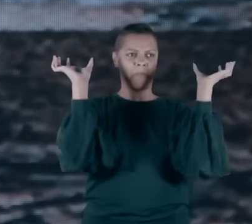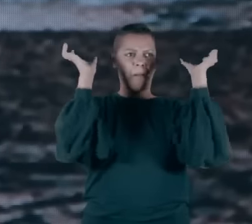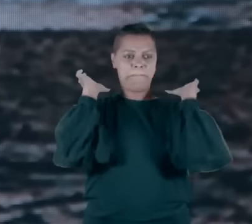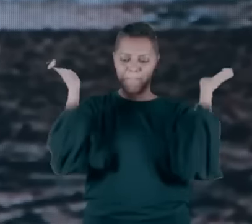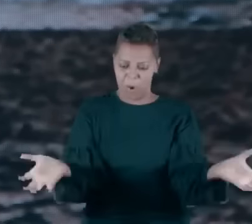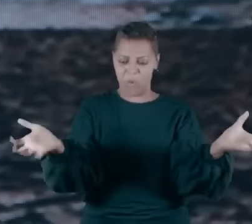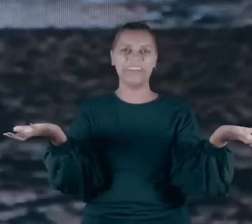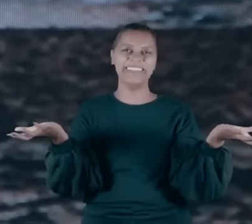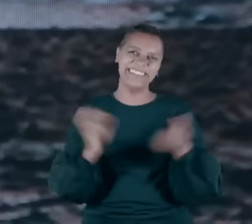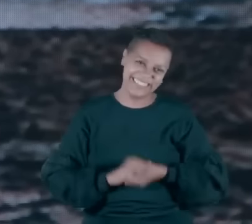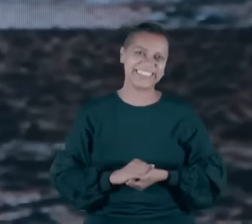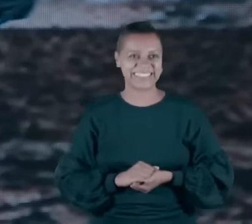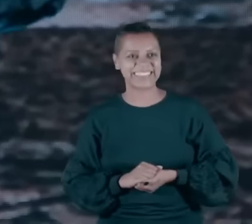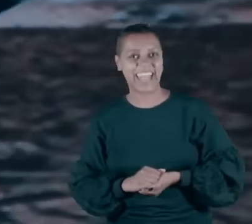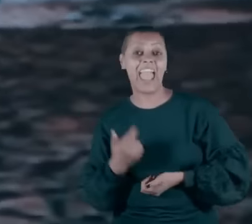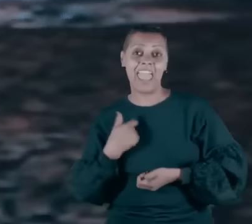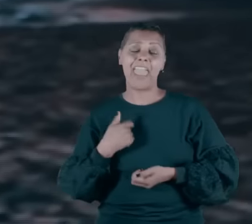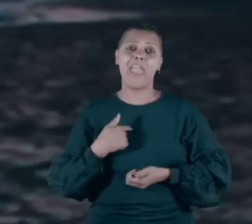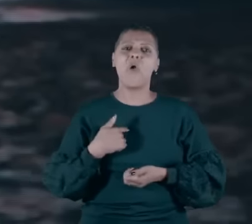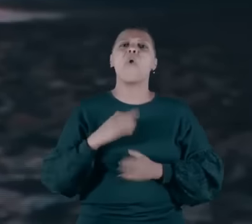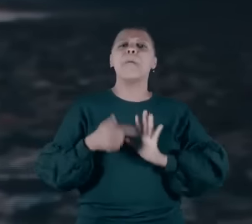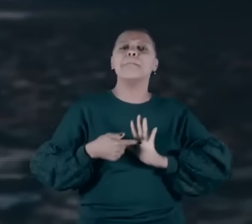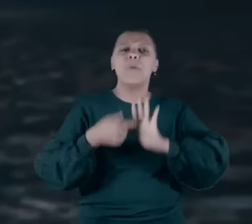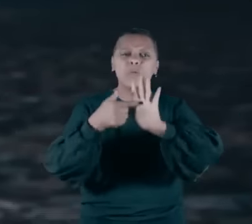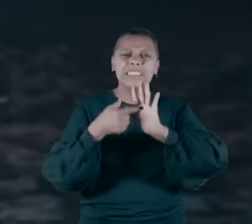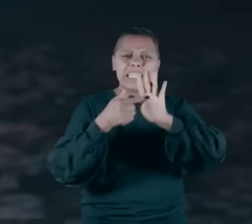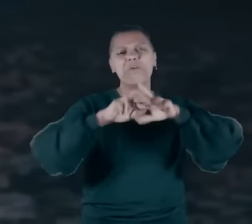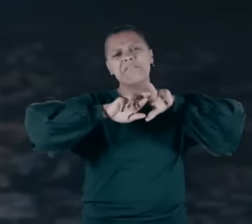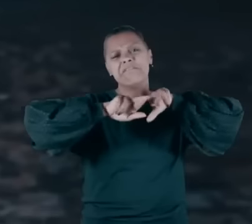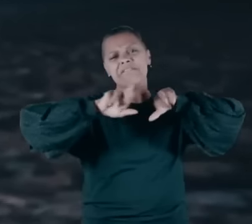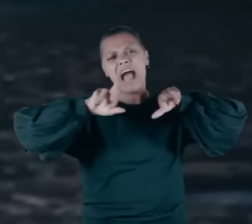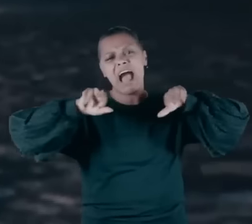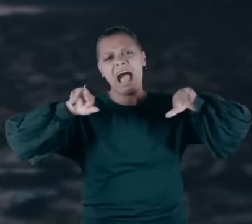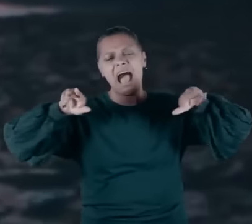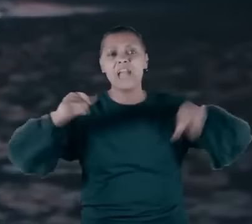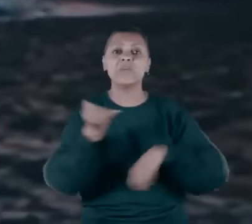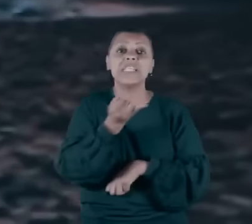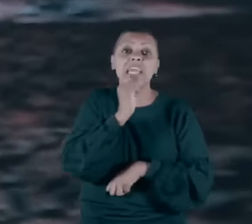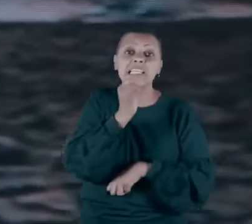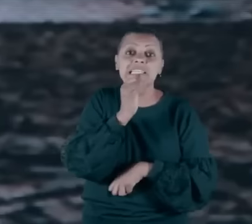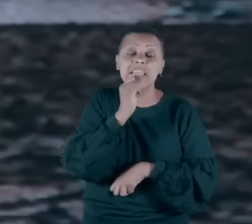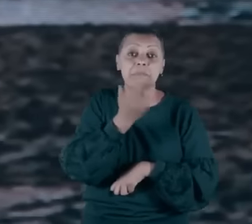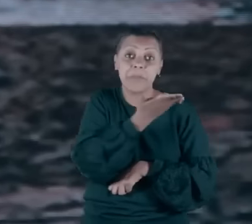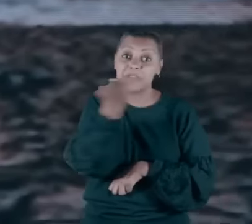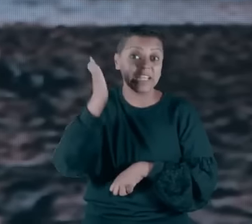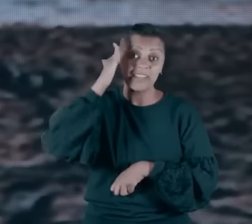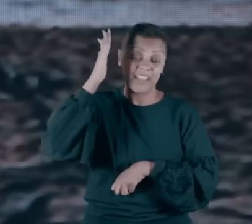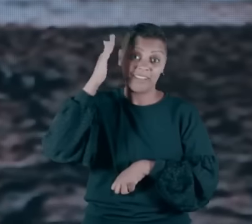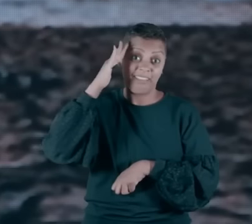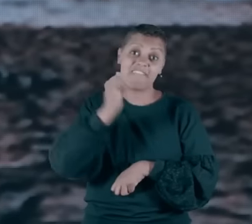senhor eu tô citando vários exemplos vários exemplos da Bíblia para você saber que foi assim antes é assim agora e será